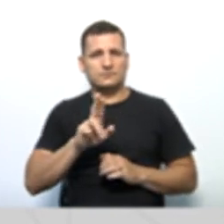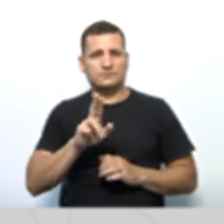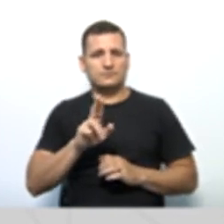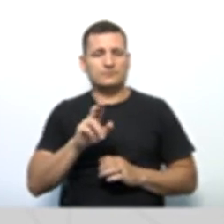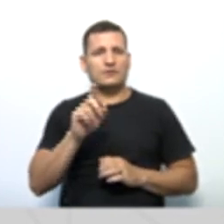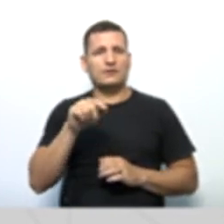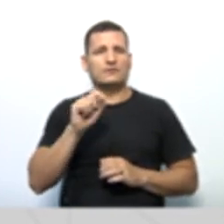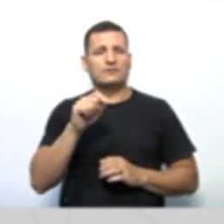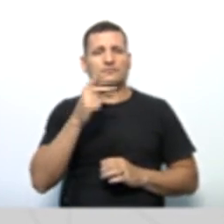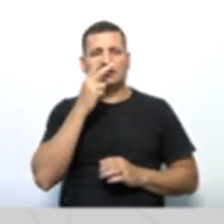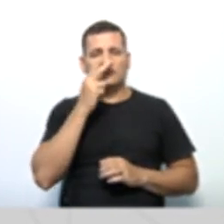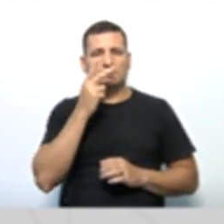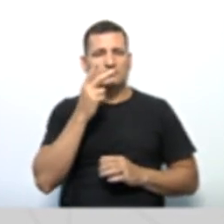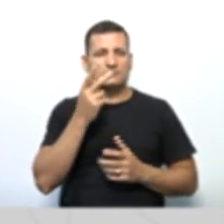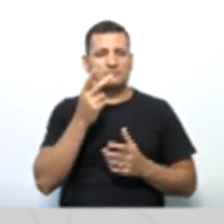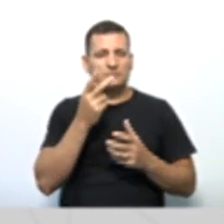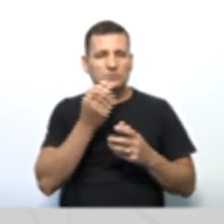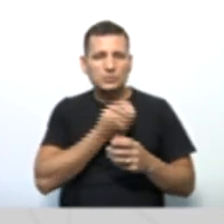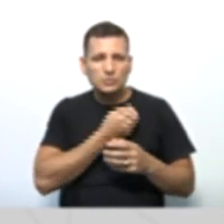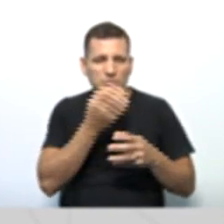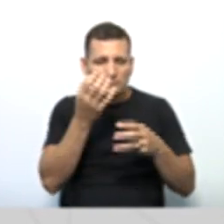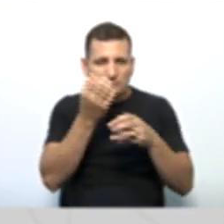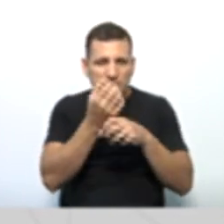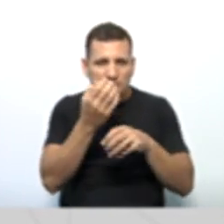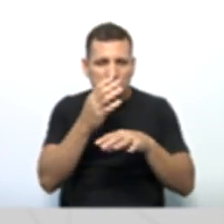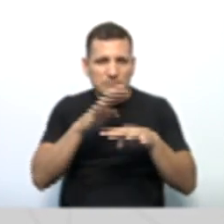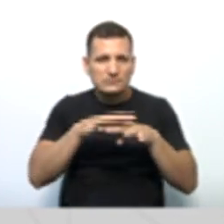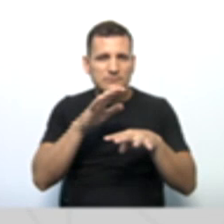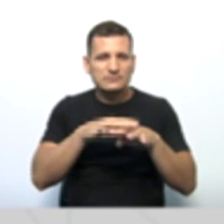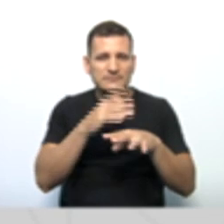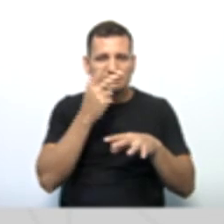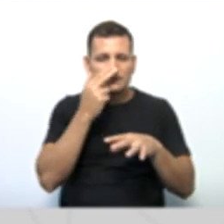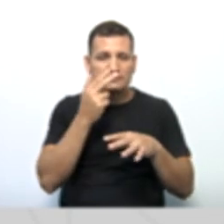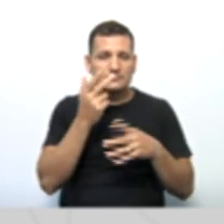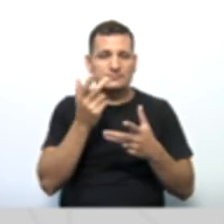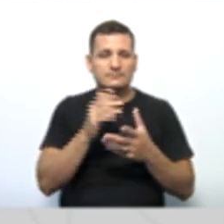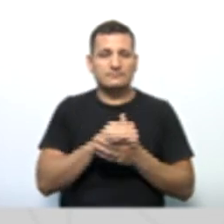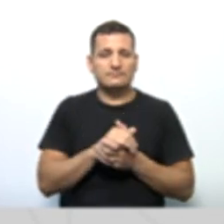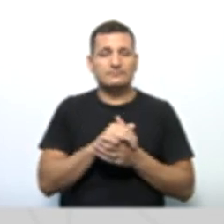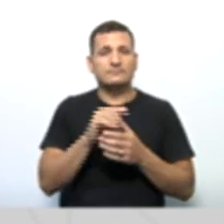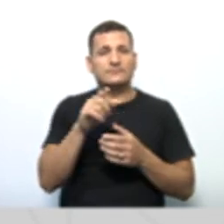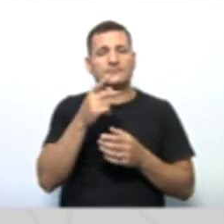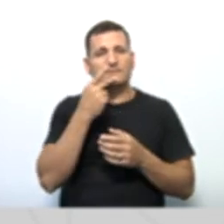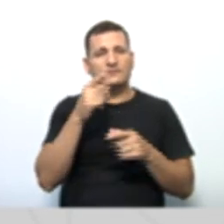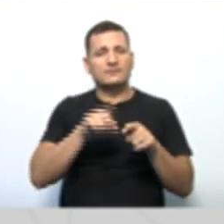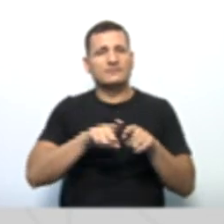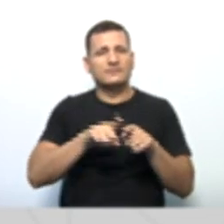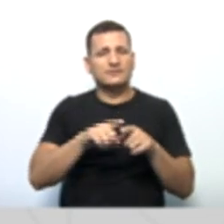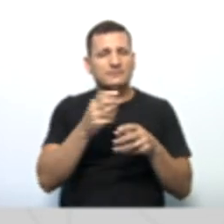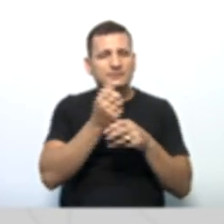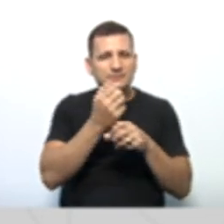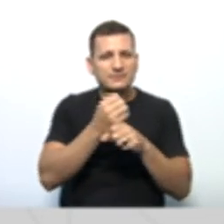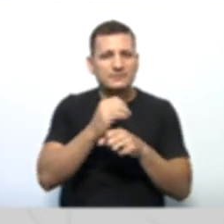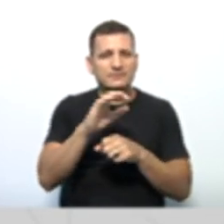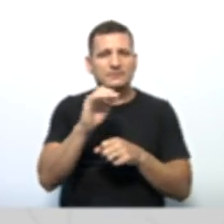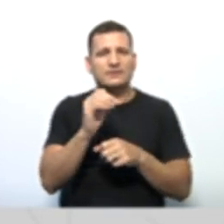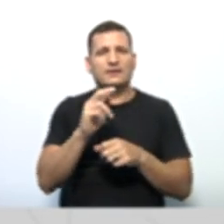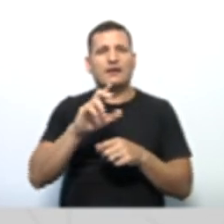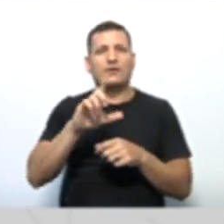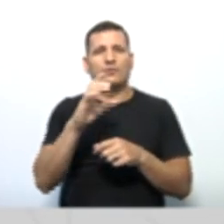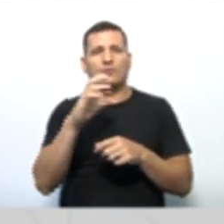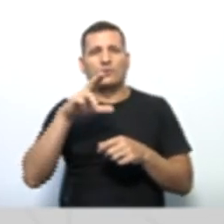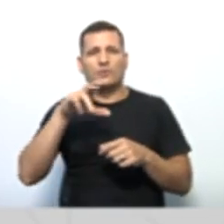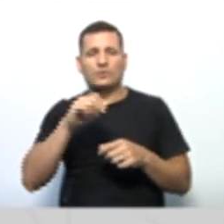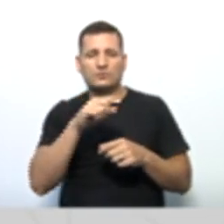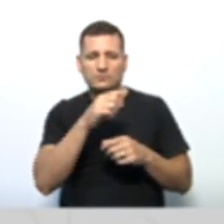mais matemática mesmo. O Bentham, inclusive, vai falar da possibilidade de calcular a quantidade do